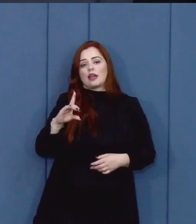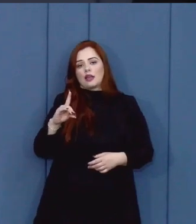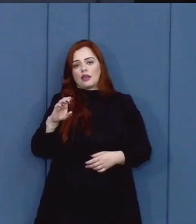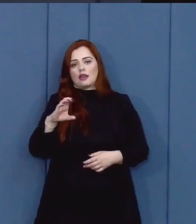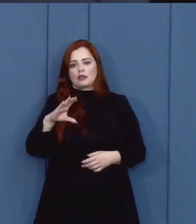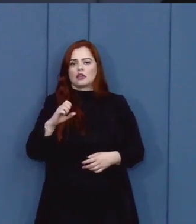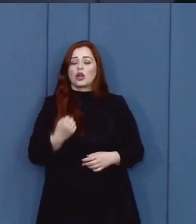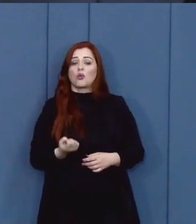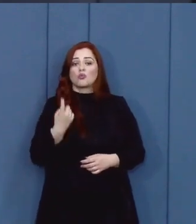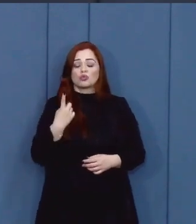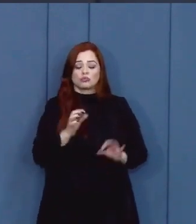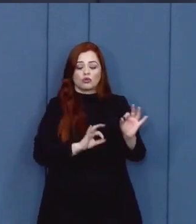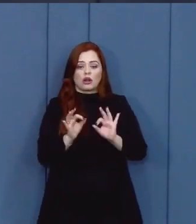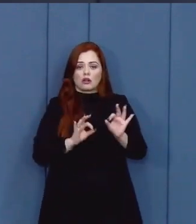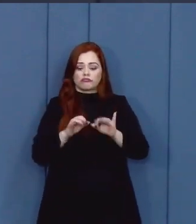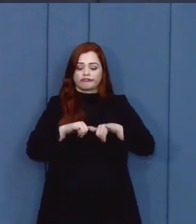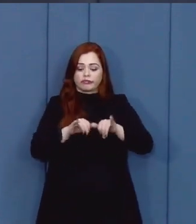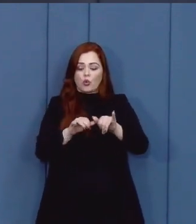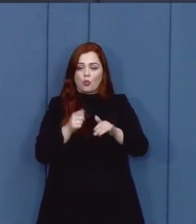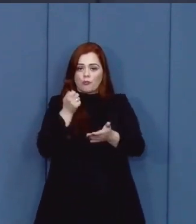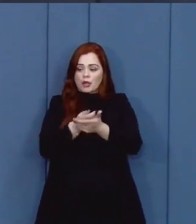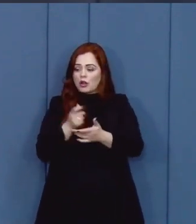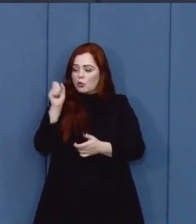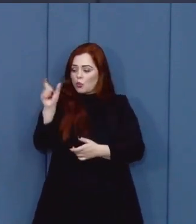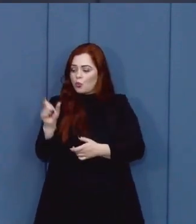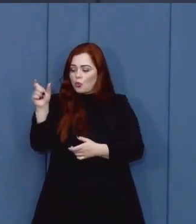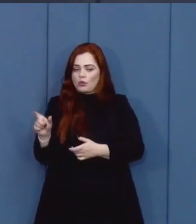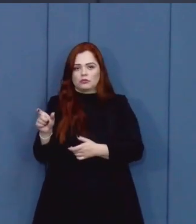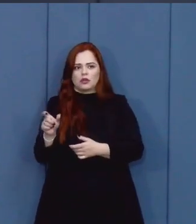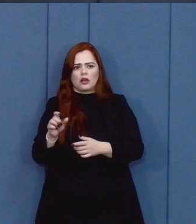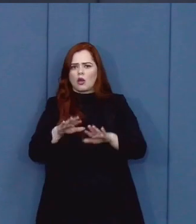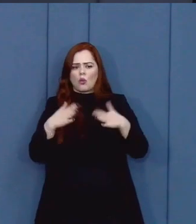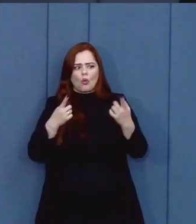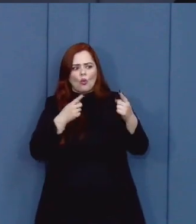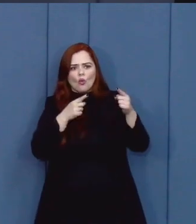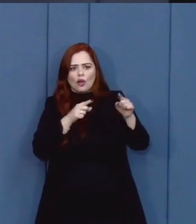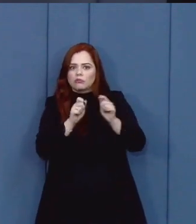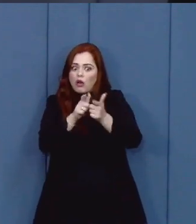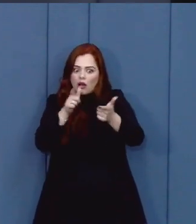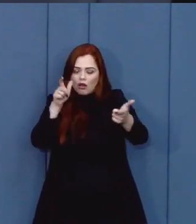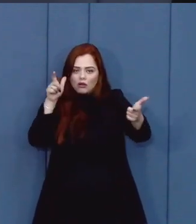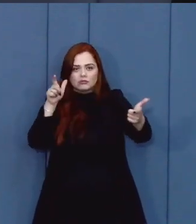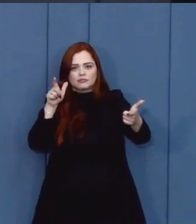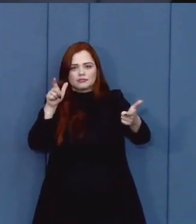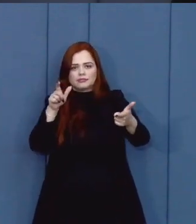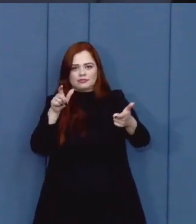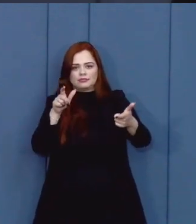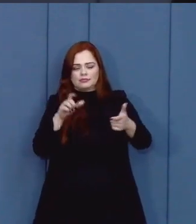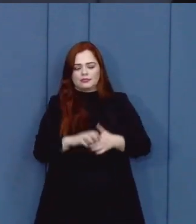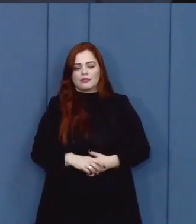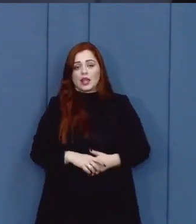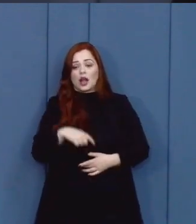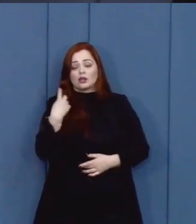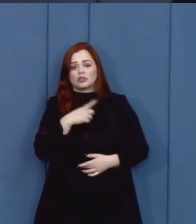de consumidores, e quando a gente olha essa estrutura, que desafio é esse? Muito grande, gente. Quando